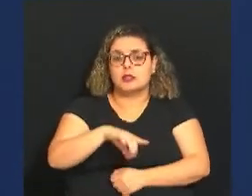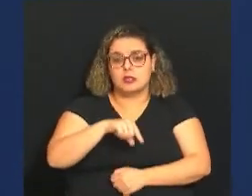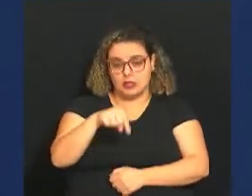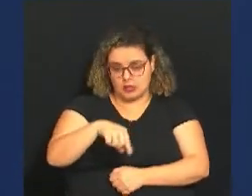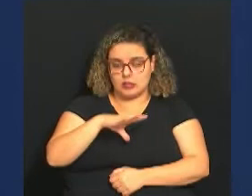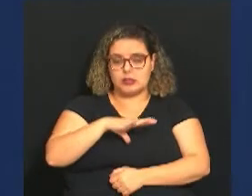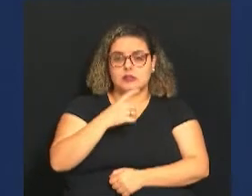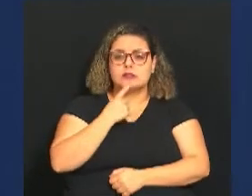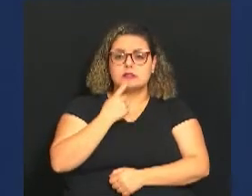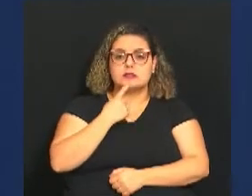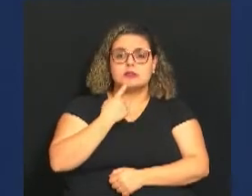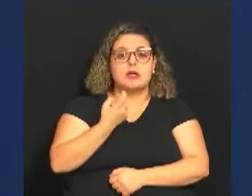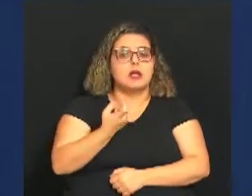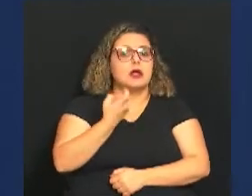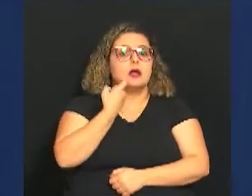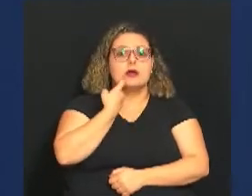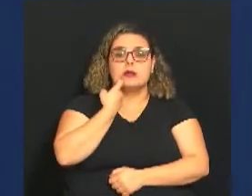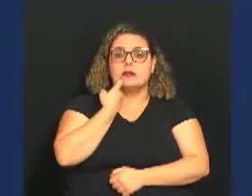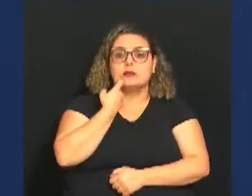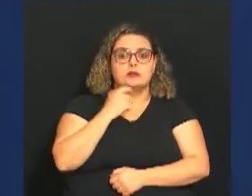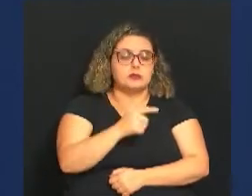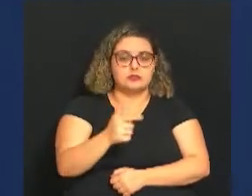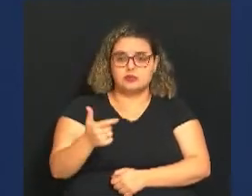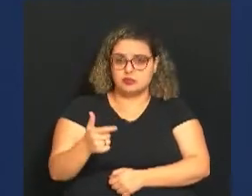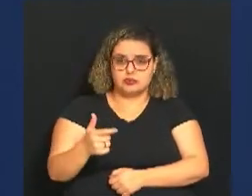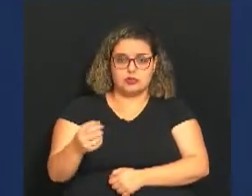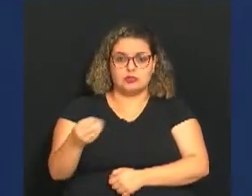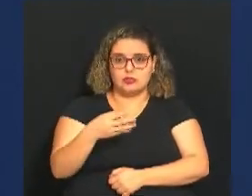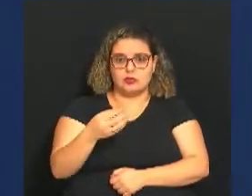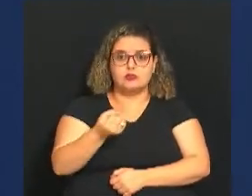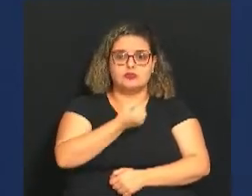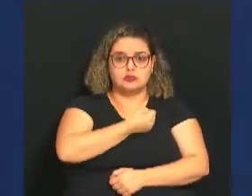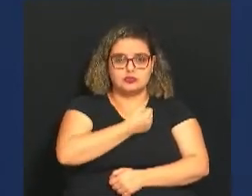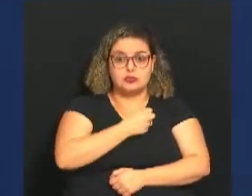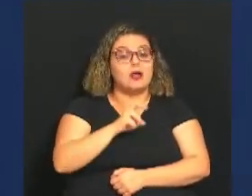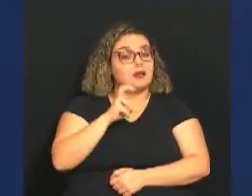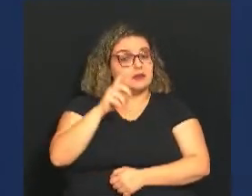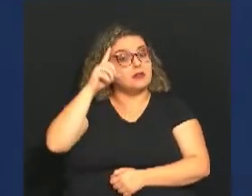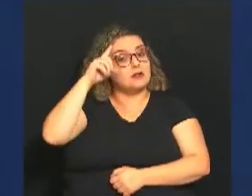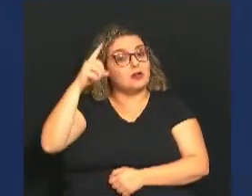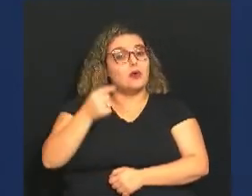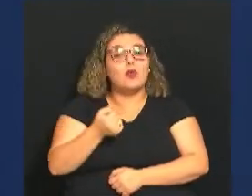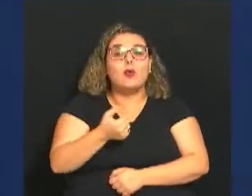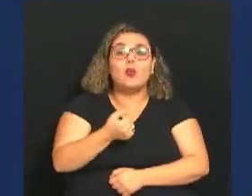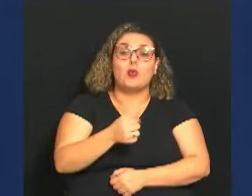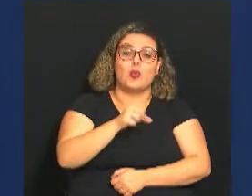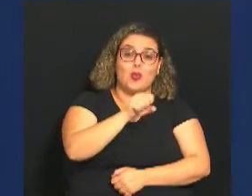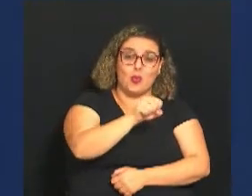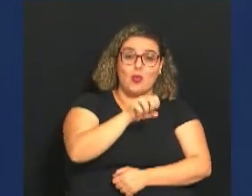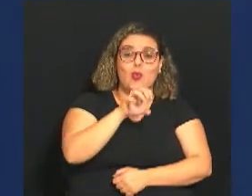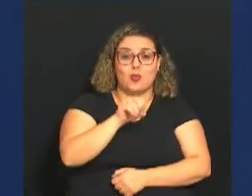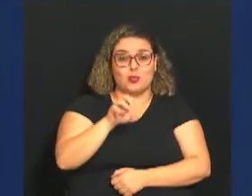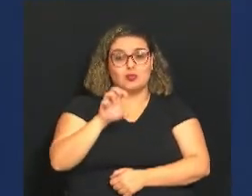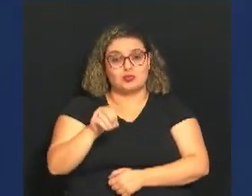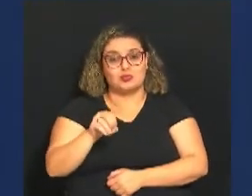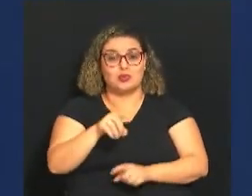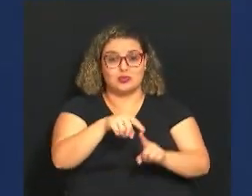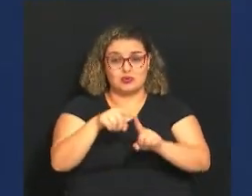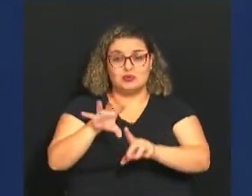Desde sexta-feira não ocorria atualização. Em 5 dias, a cidade registrou aí quase 800 novos casos.